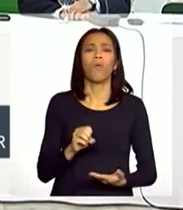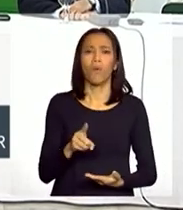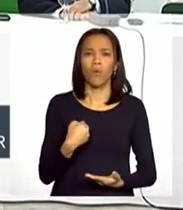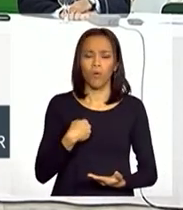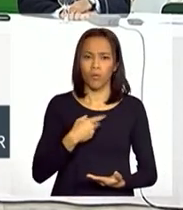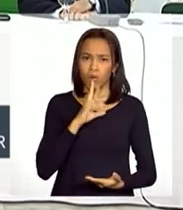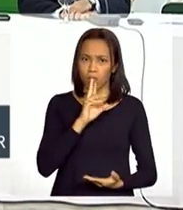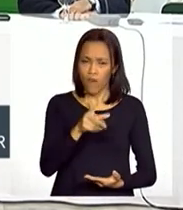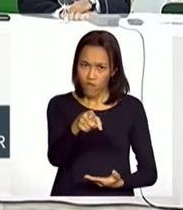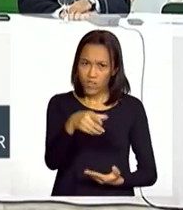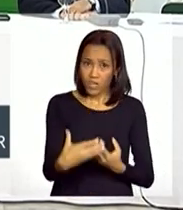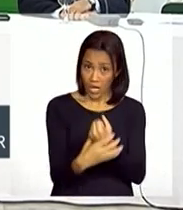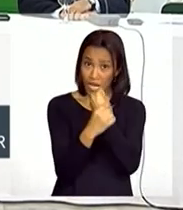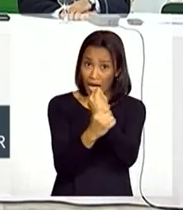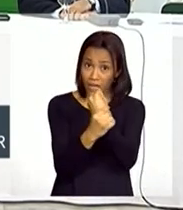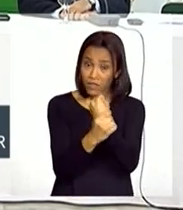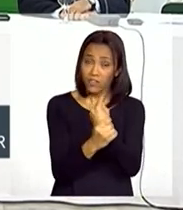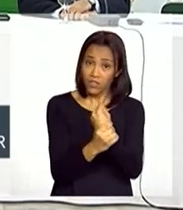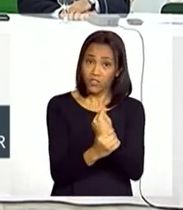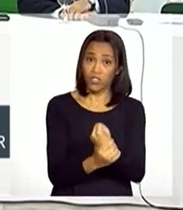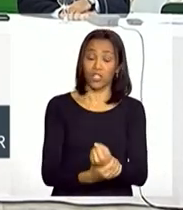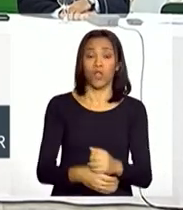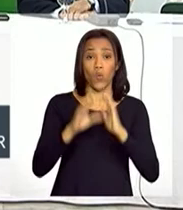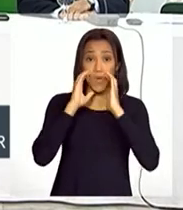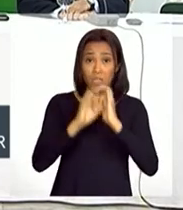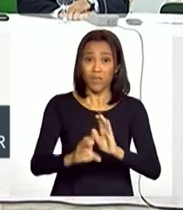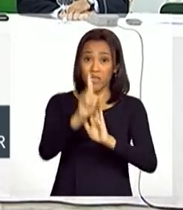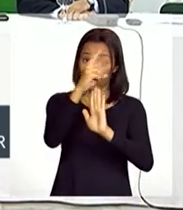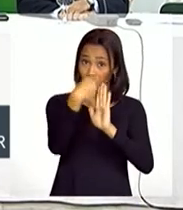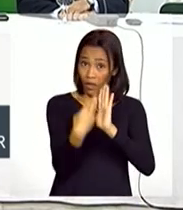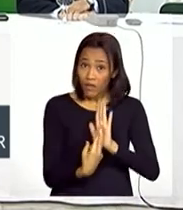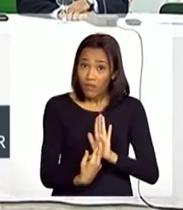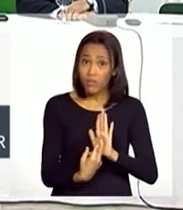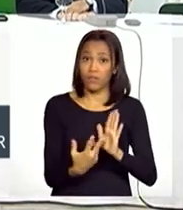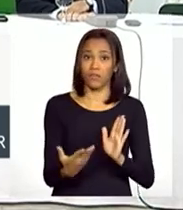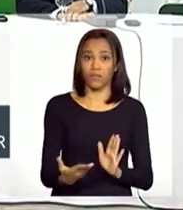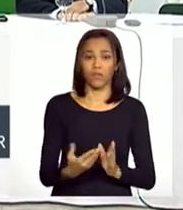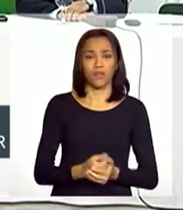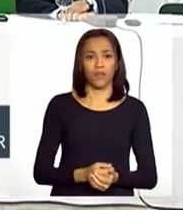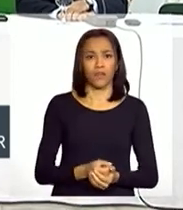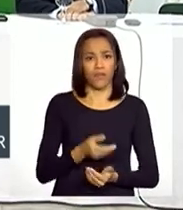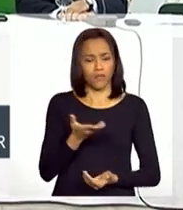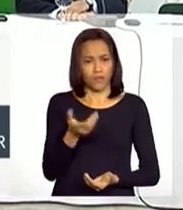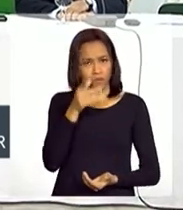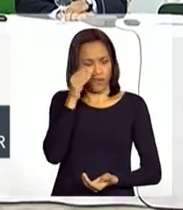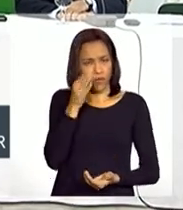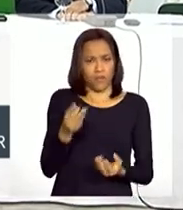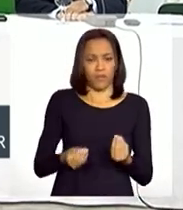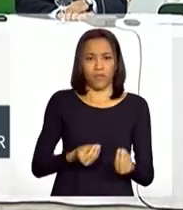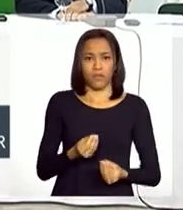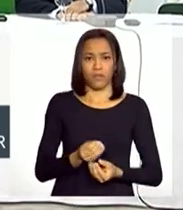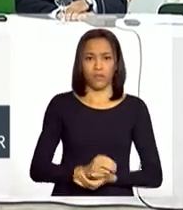você garantir efetividade a normas é curioso